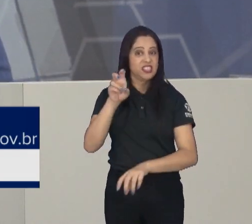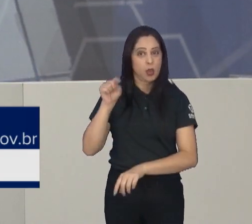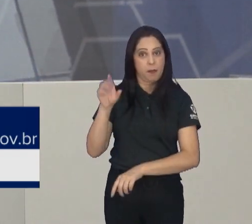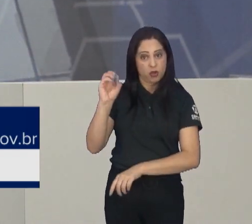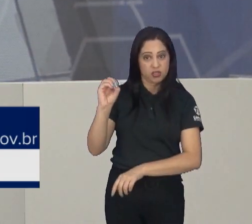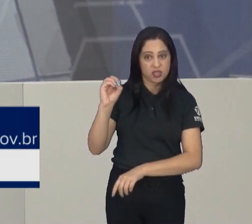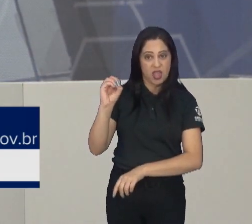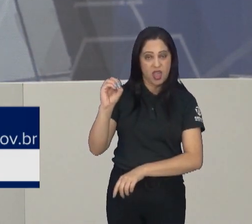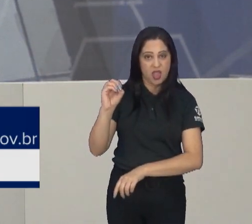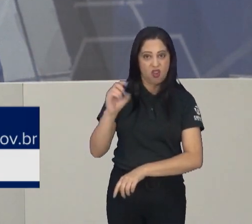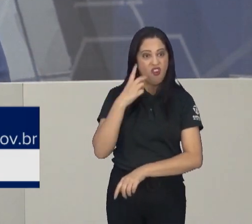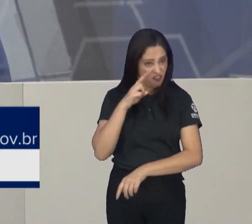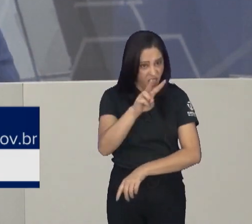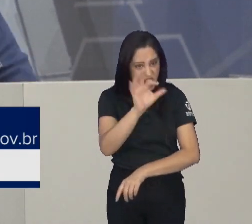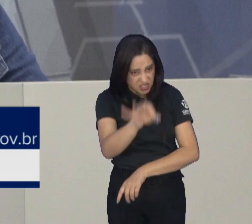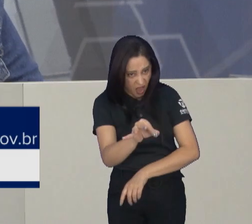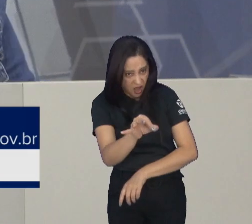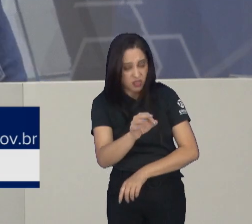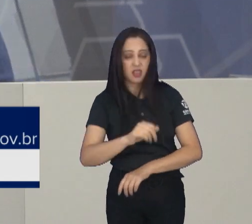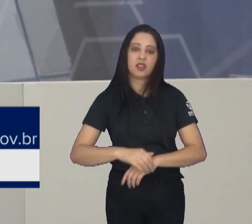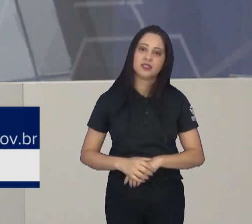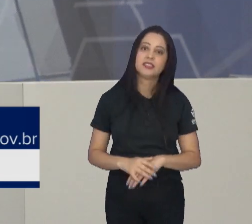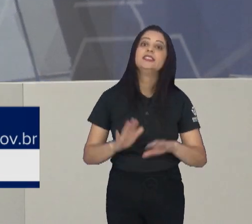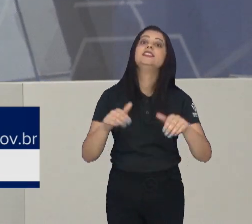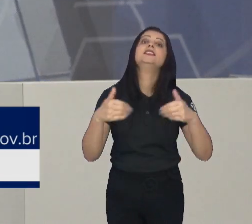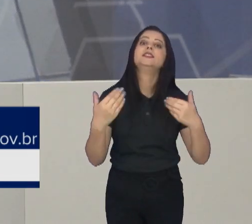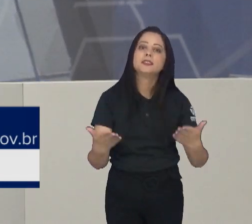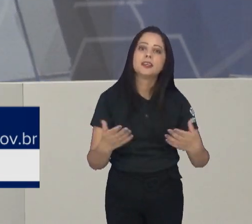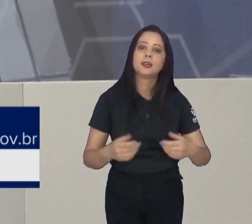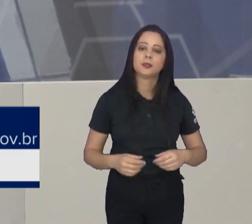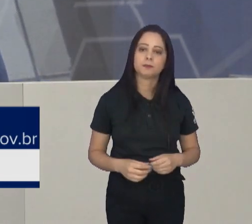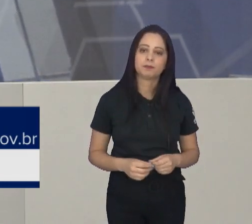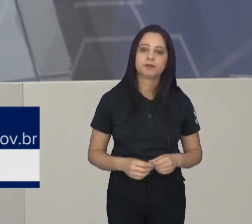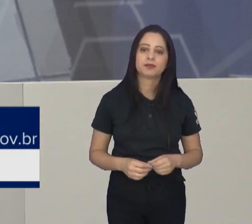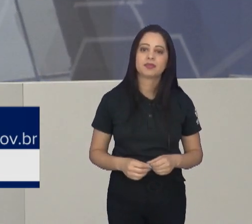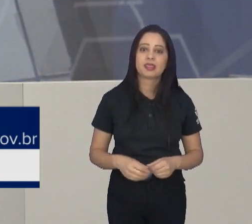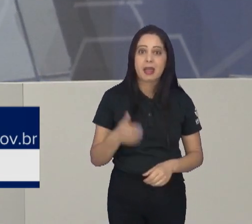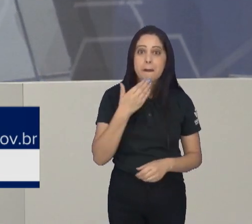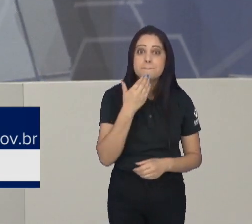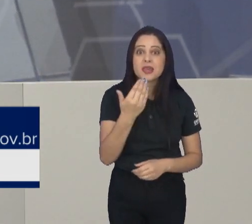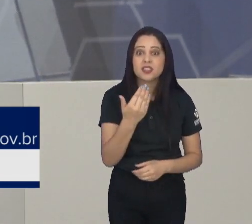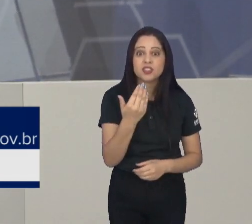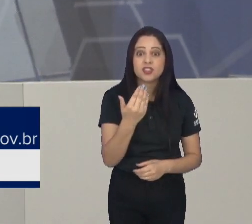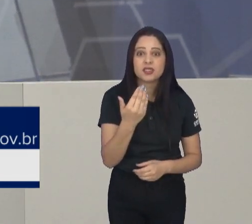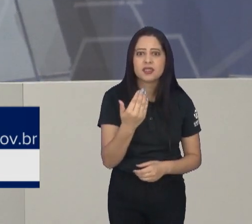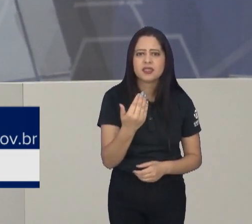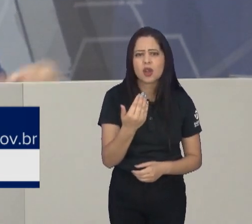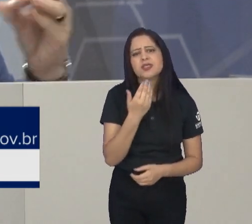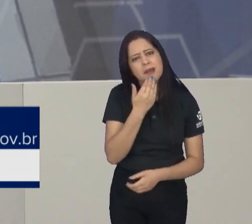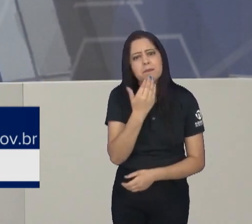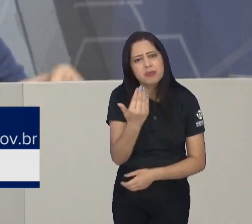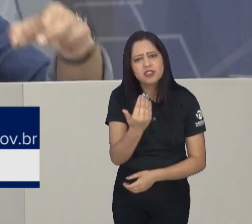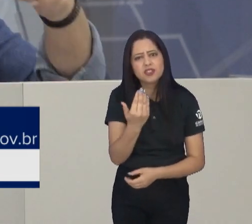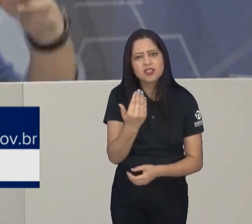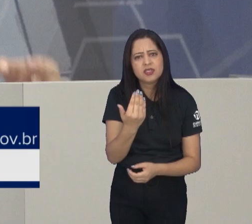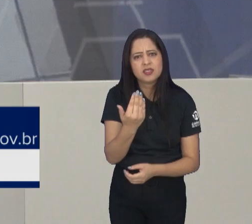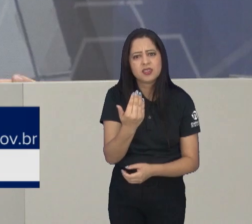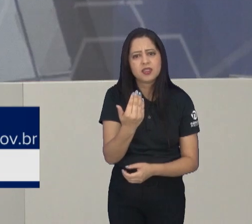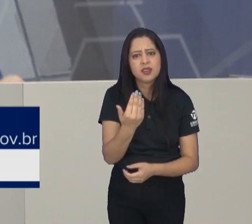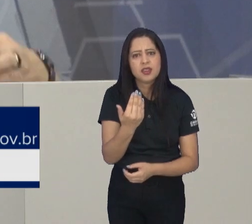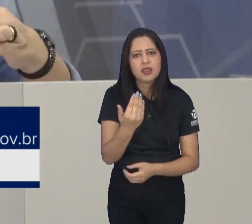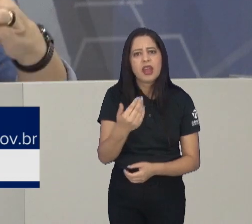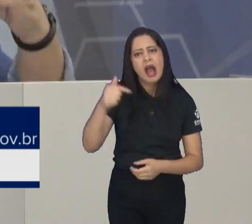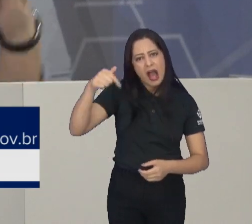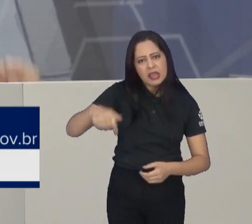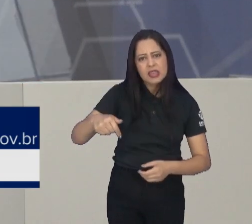ver se está dando resultado. Então... É pedir muito? Será que é pedir muito na cidade onde tem